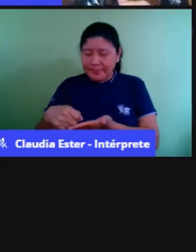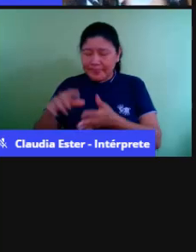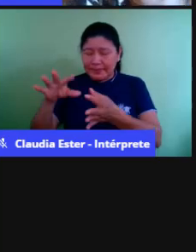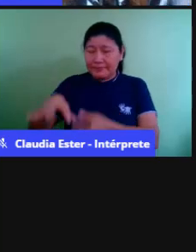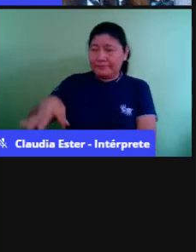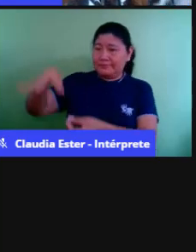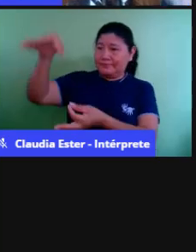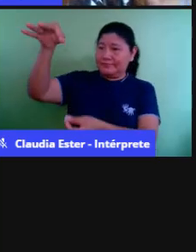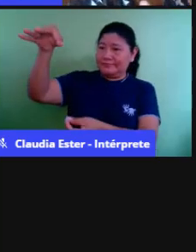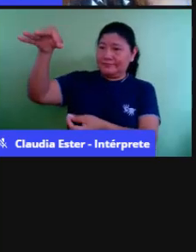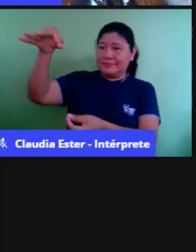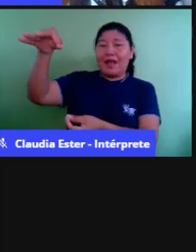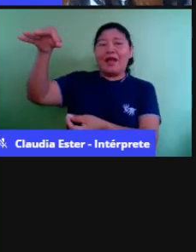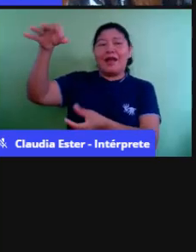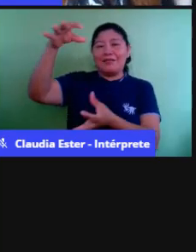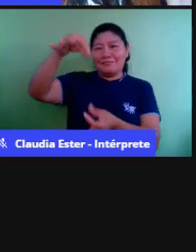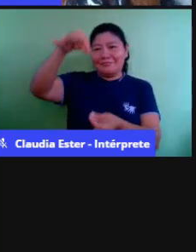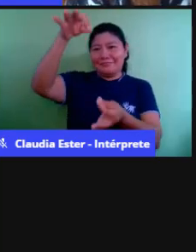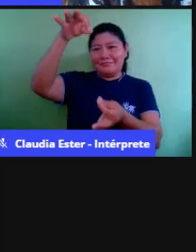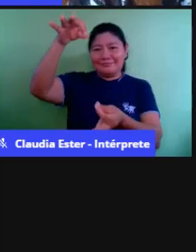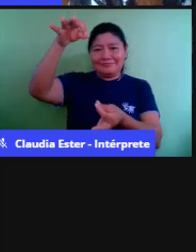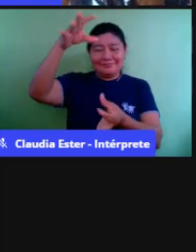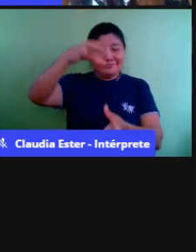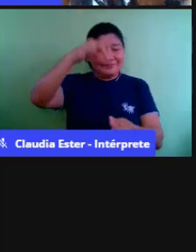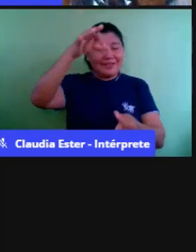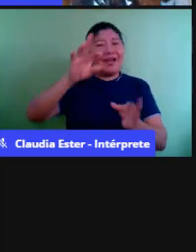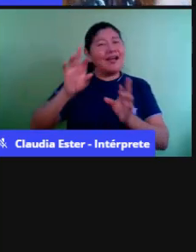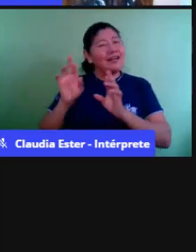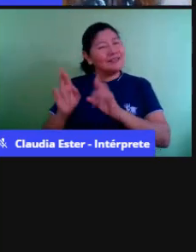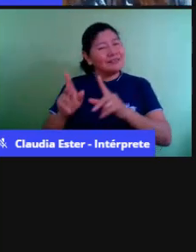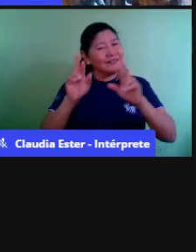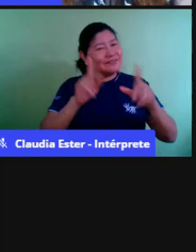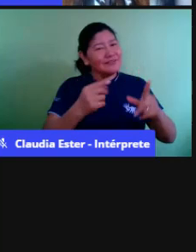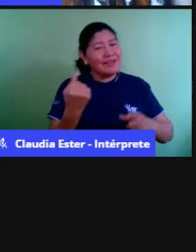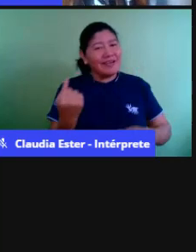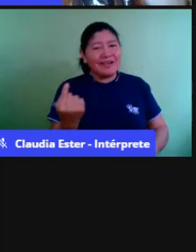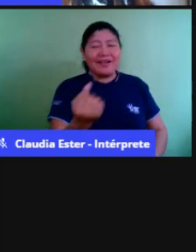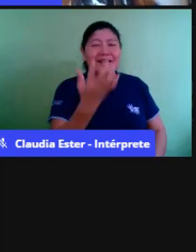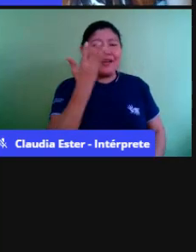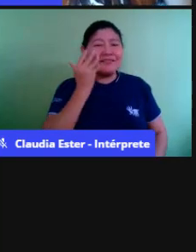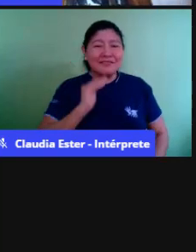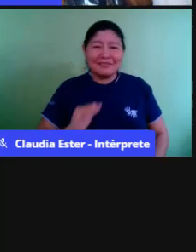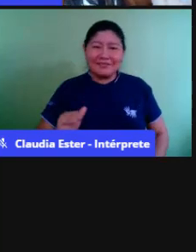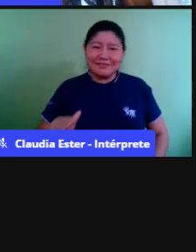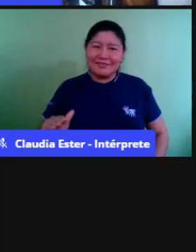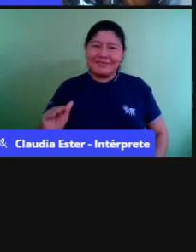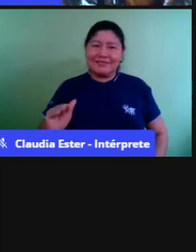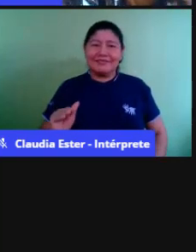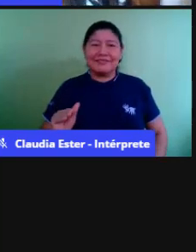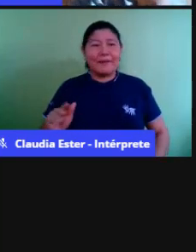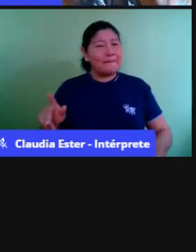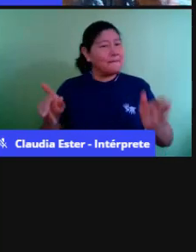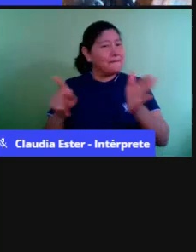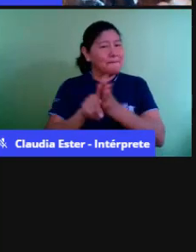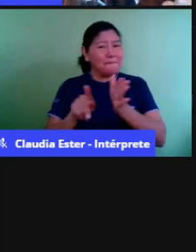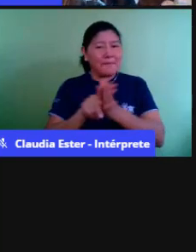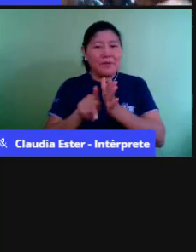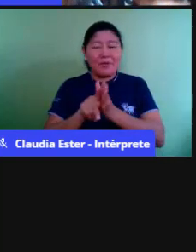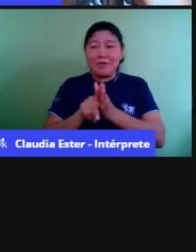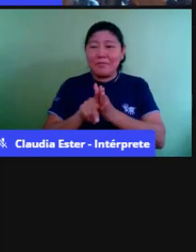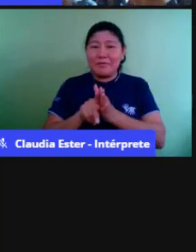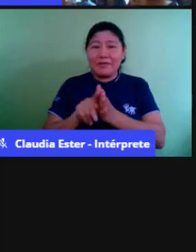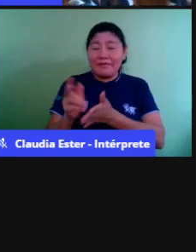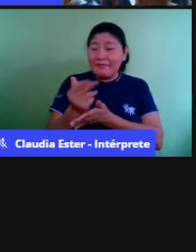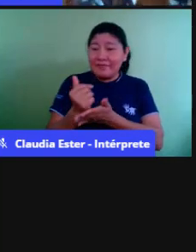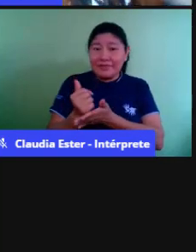outro, porque a criança vai desenhar do seu jeito aquilo que os olhos dela selecionaram como mais importante,